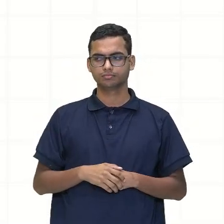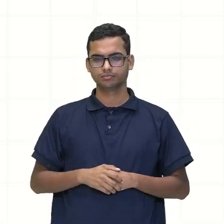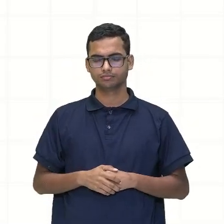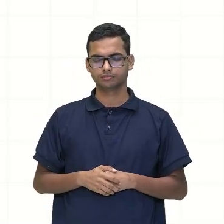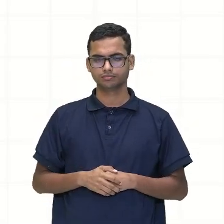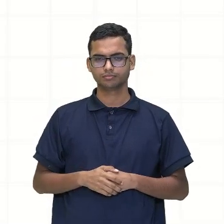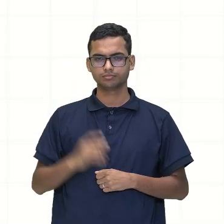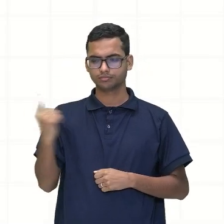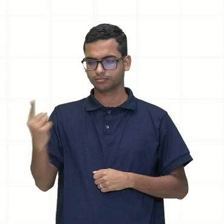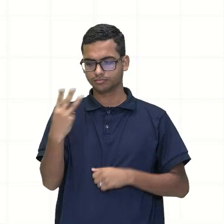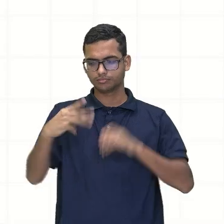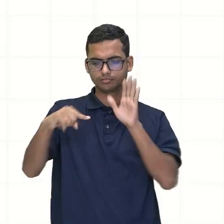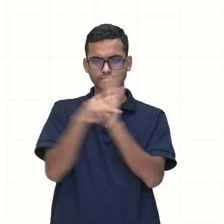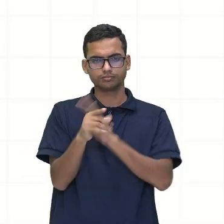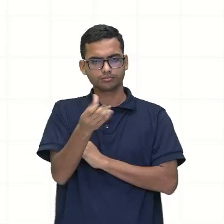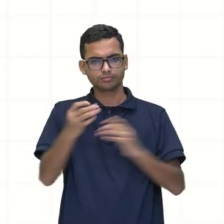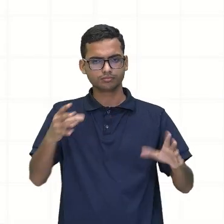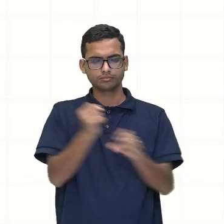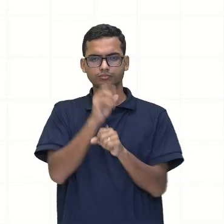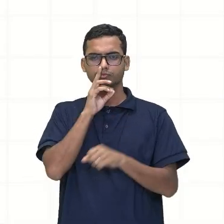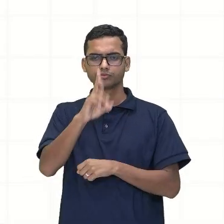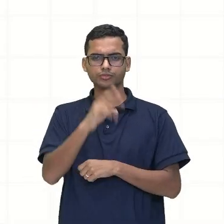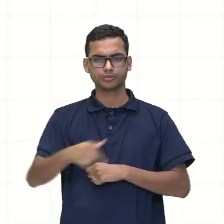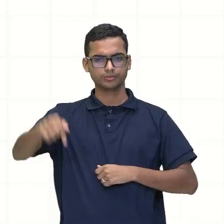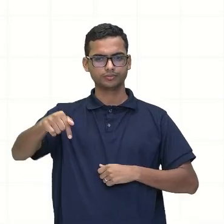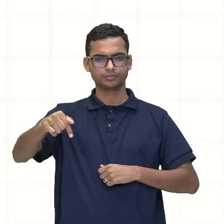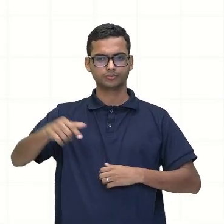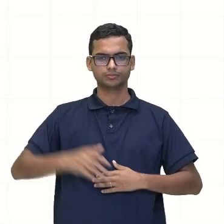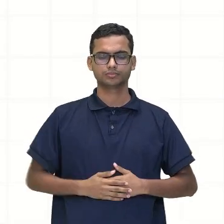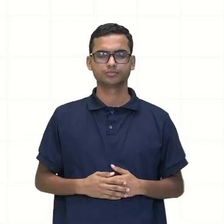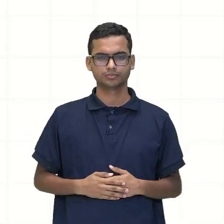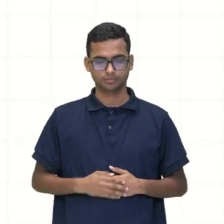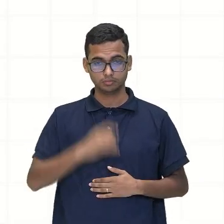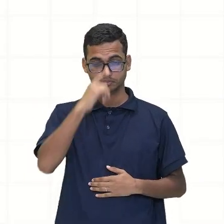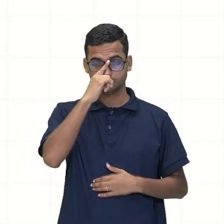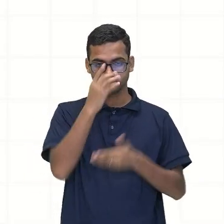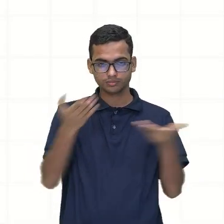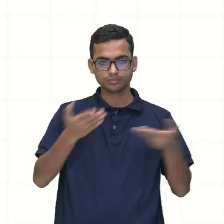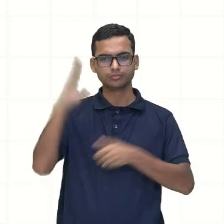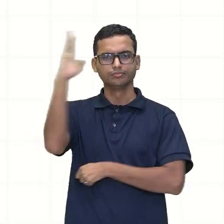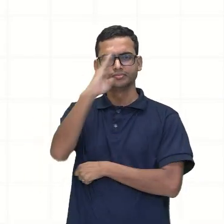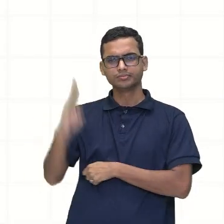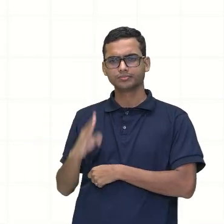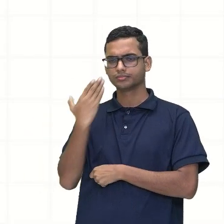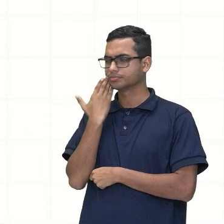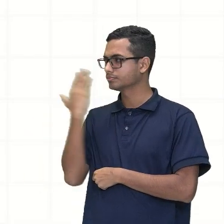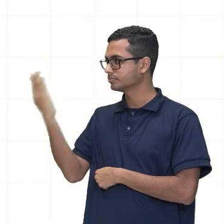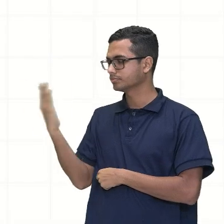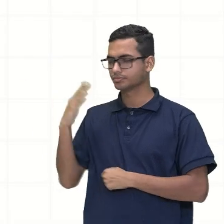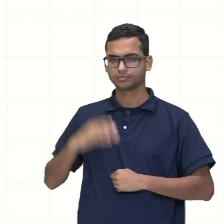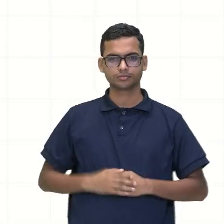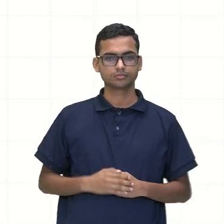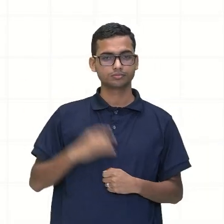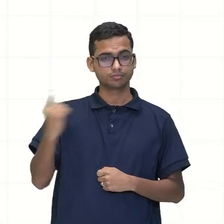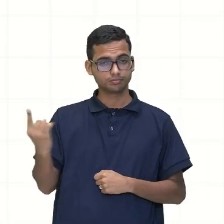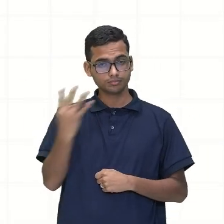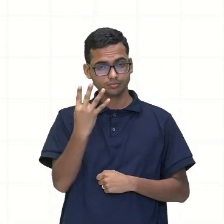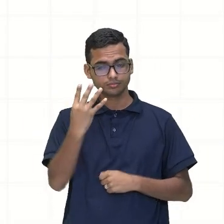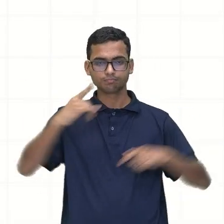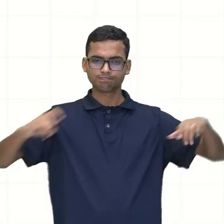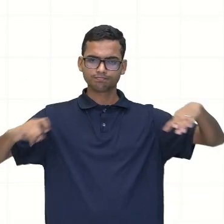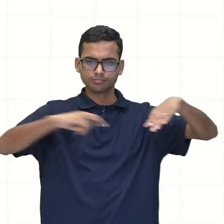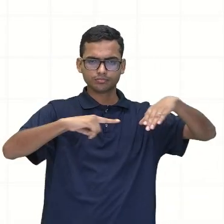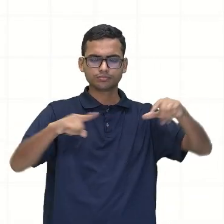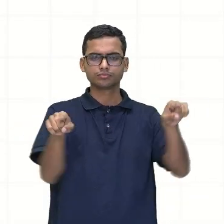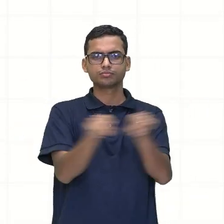meu resultado no meu saldo é 7. Vamos aqui para o Brasil. Ó. Brasil fez 14 gols